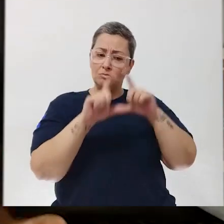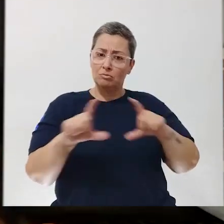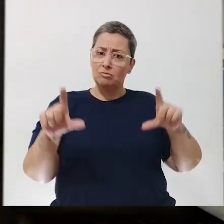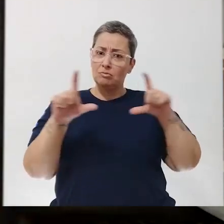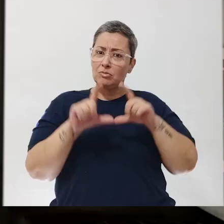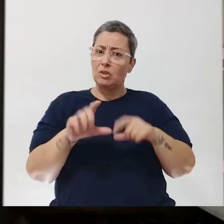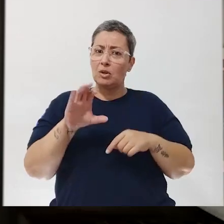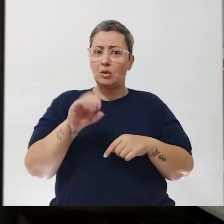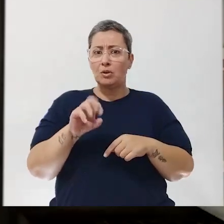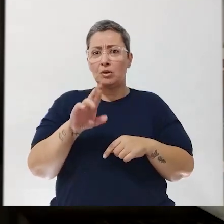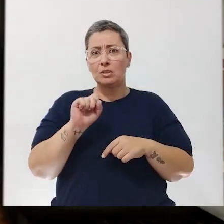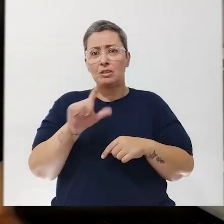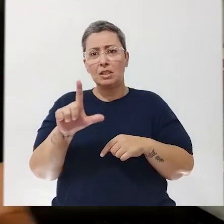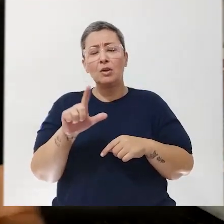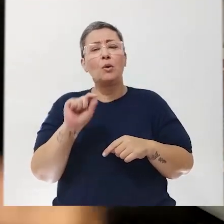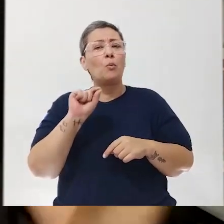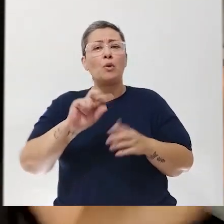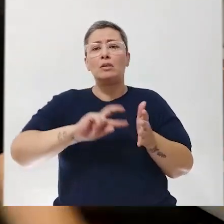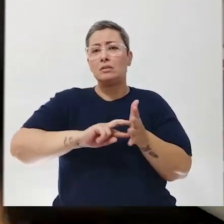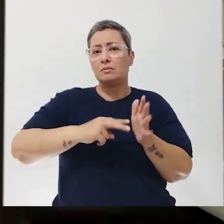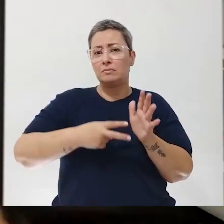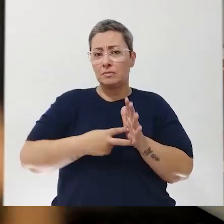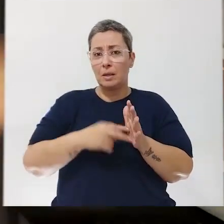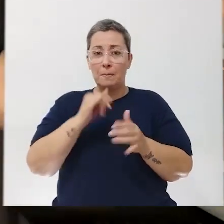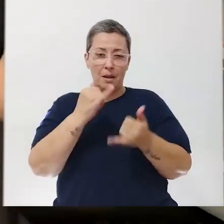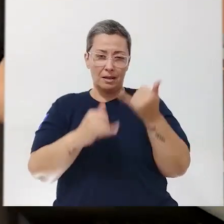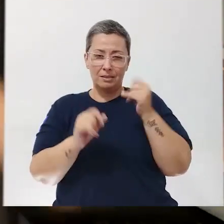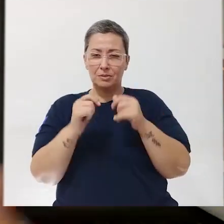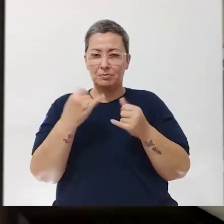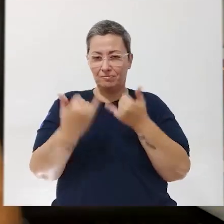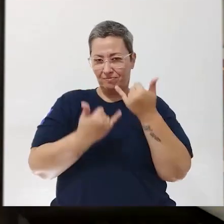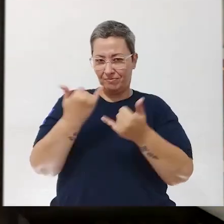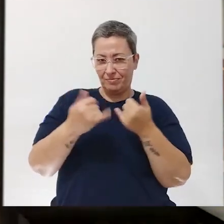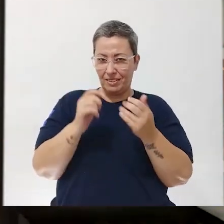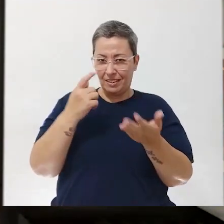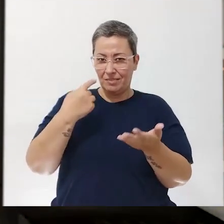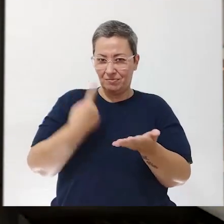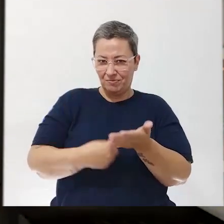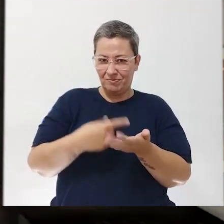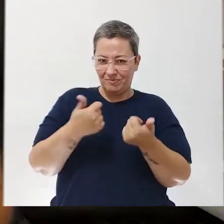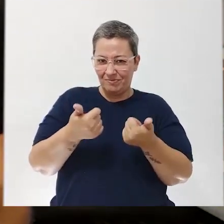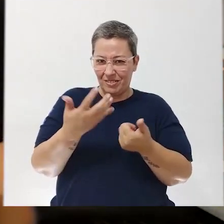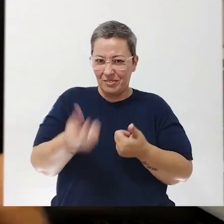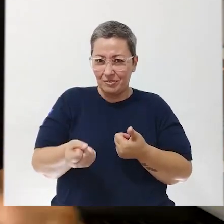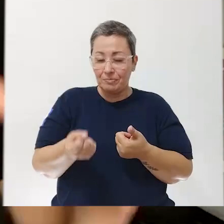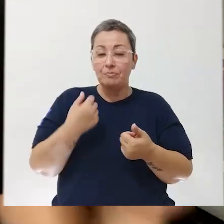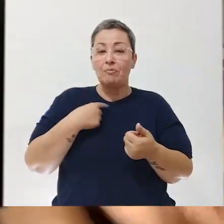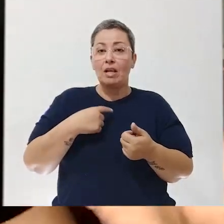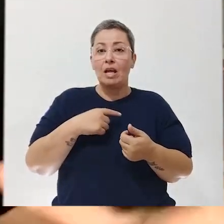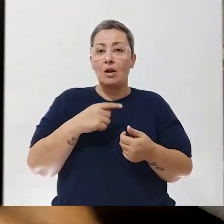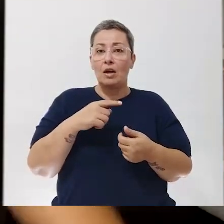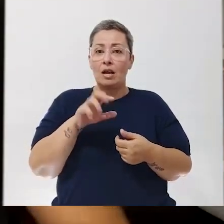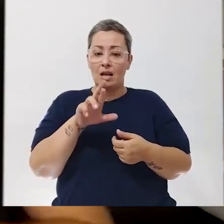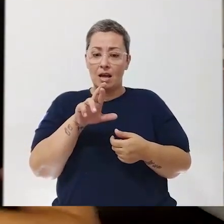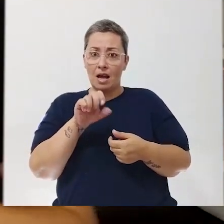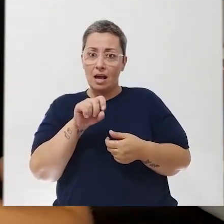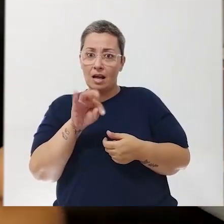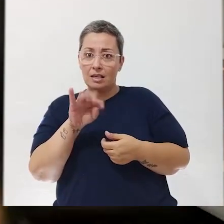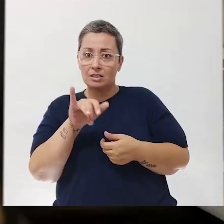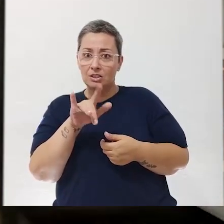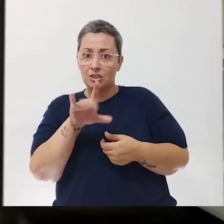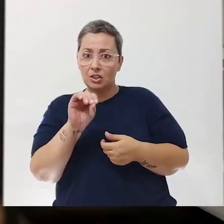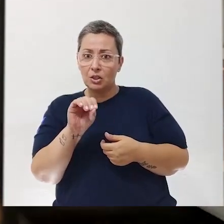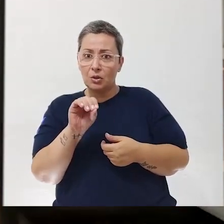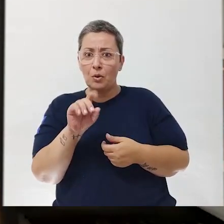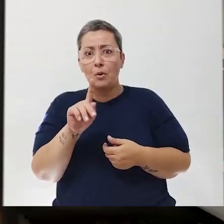desse trecho do cordel que eu apresentei para vocês querem dizer. É tipo uma brincadeira, topam? Então vamos lá, rastilho de pólvora. O que